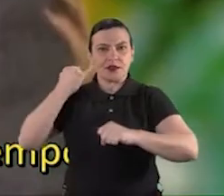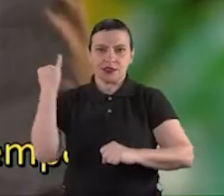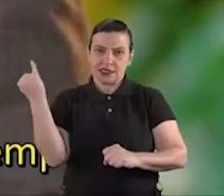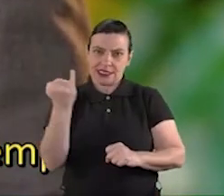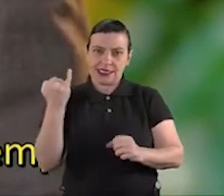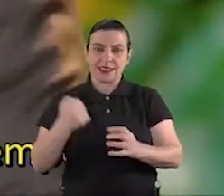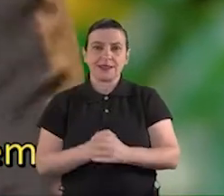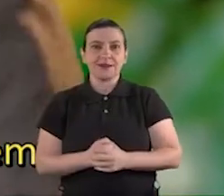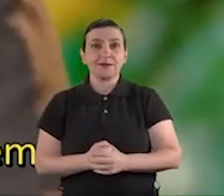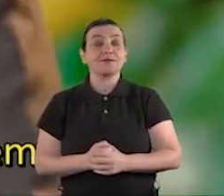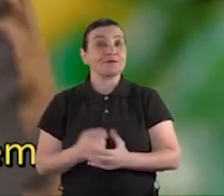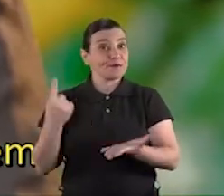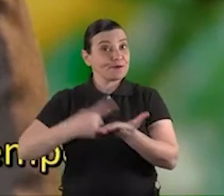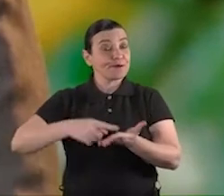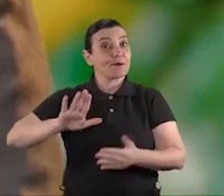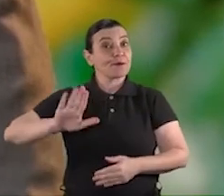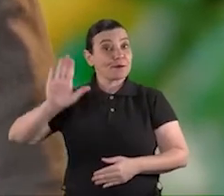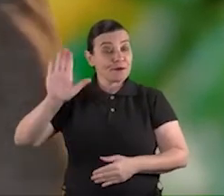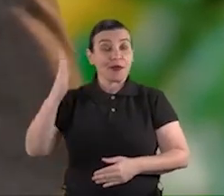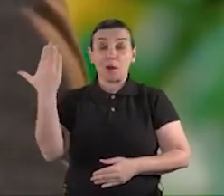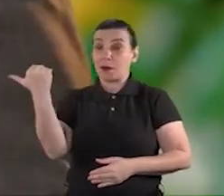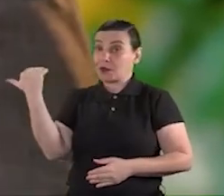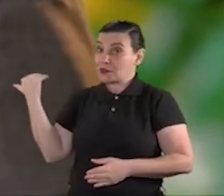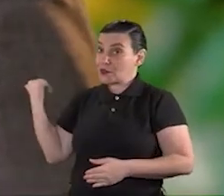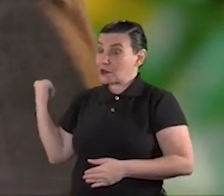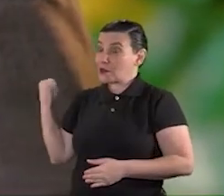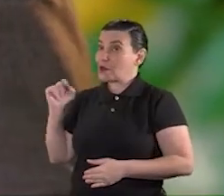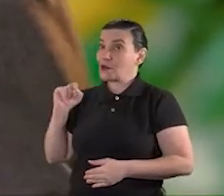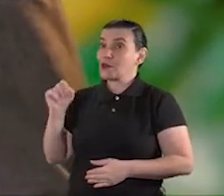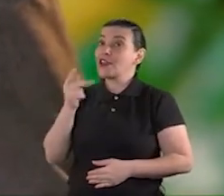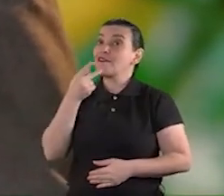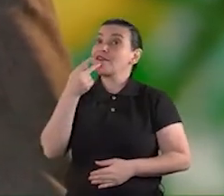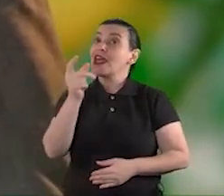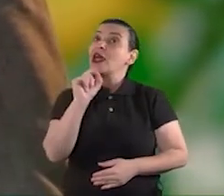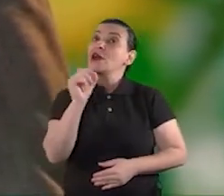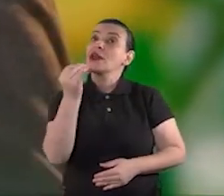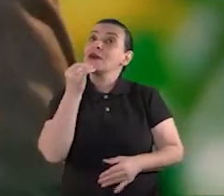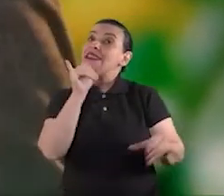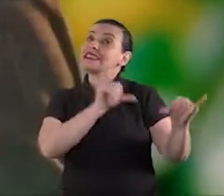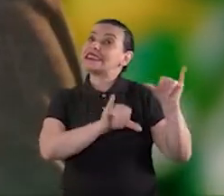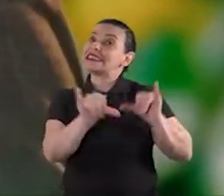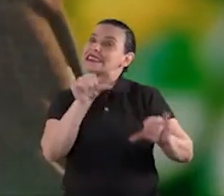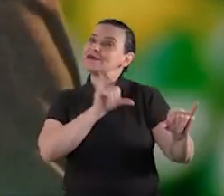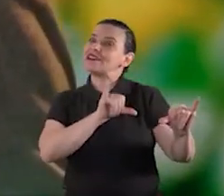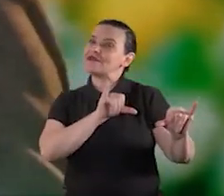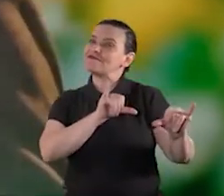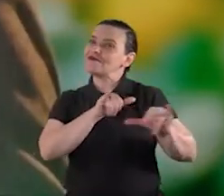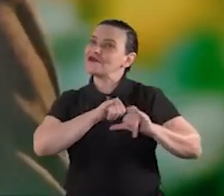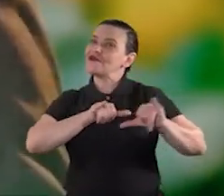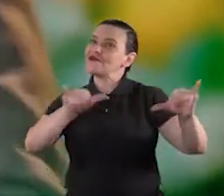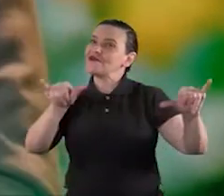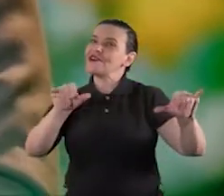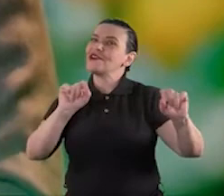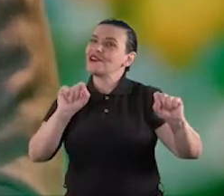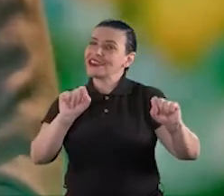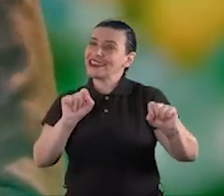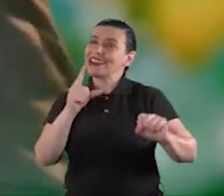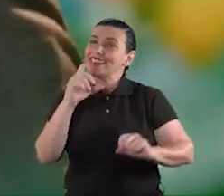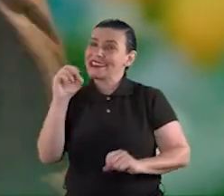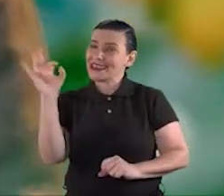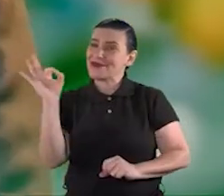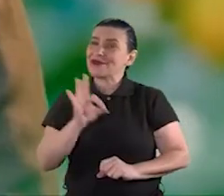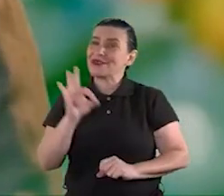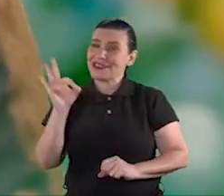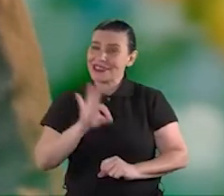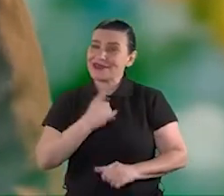em assumir um compromisso há muito tempo atrás e nunca falar sobre química e tem orgulho de anunciar que falei em cem